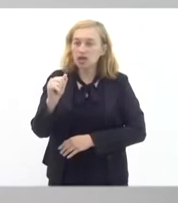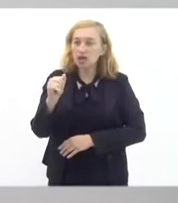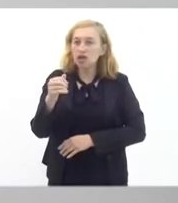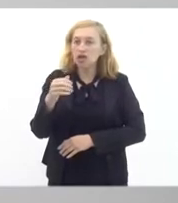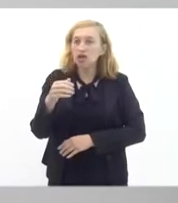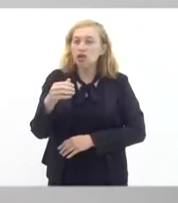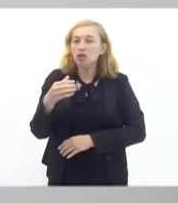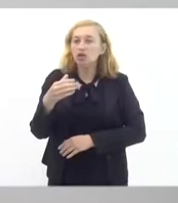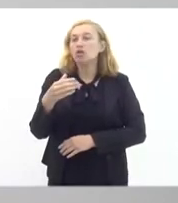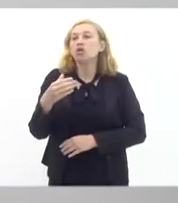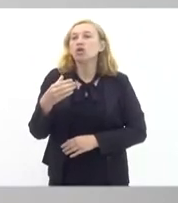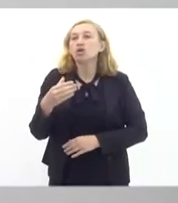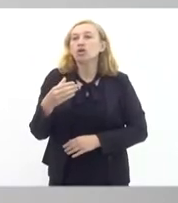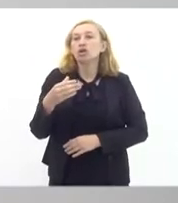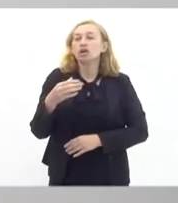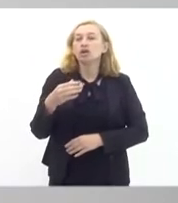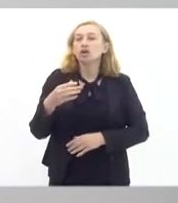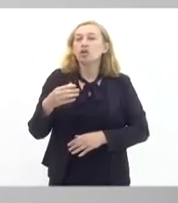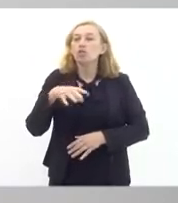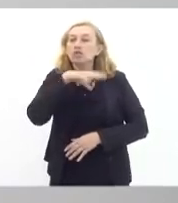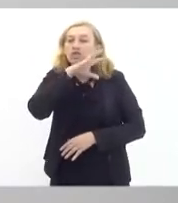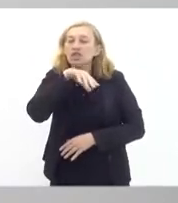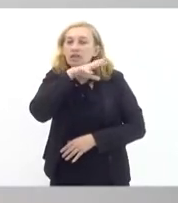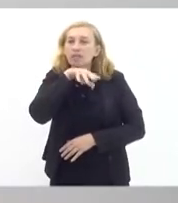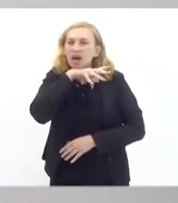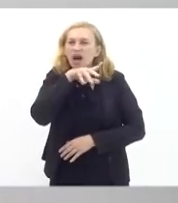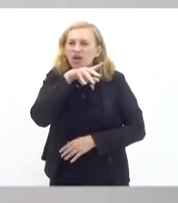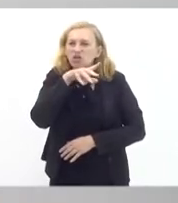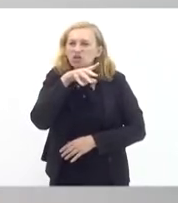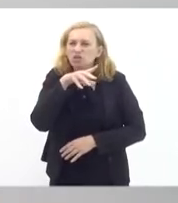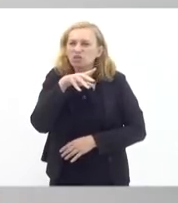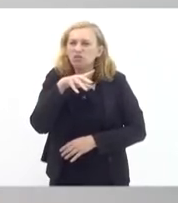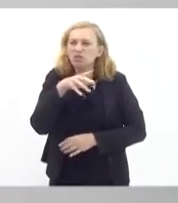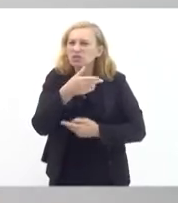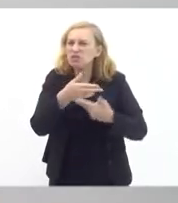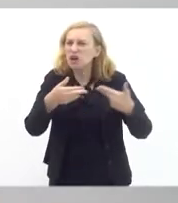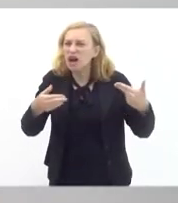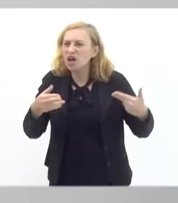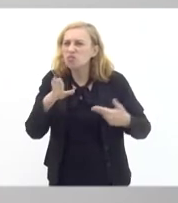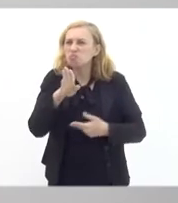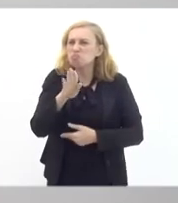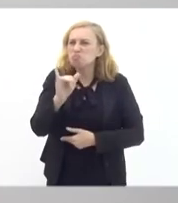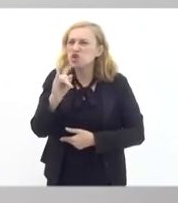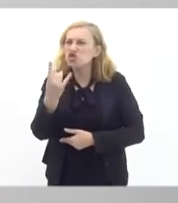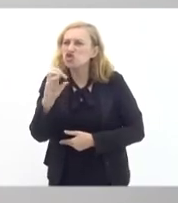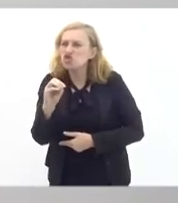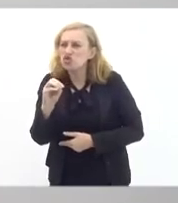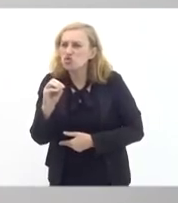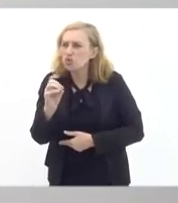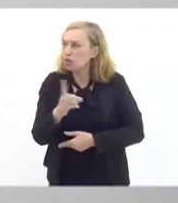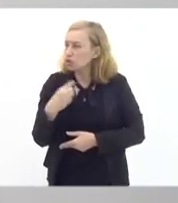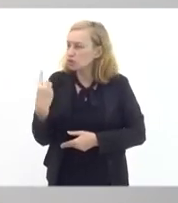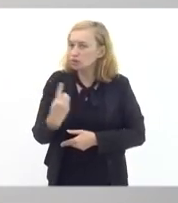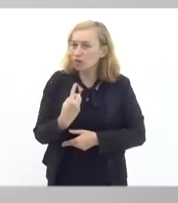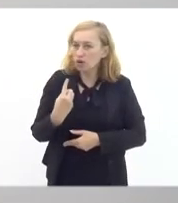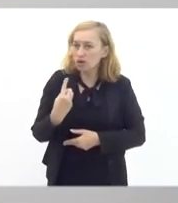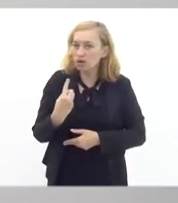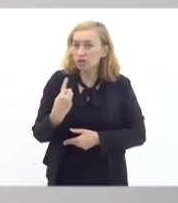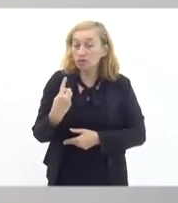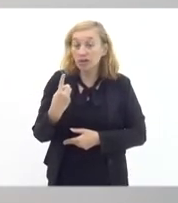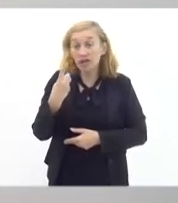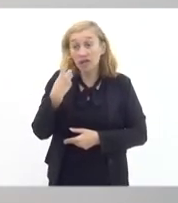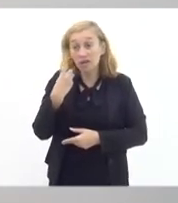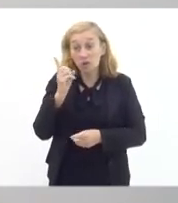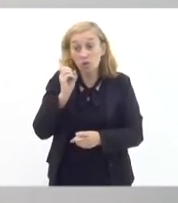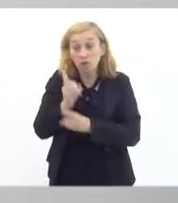enorme, um com uma bicheira enorme no pescoço, outra com uma bicheira enorme na vista. A gente está cercando, porque a gente não consegue descobrir onde é o canil do